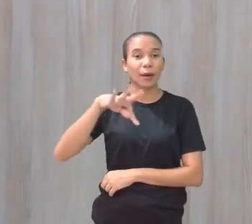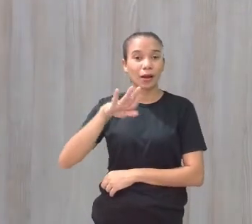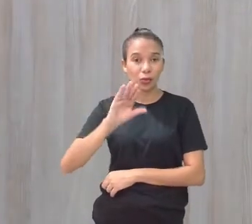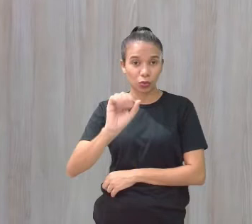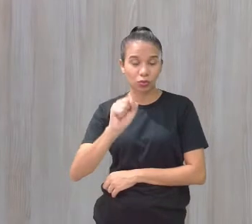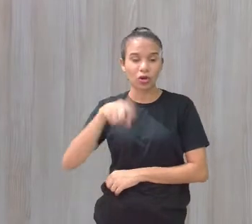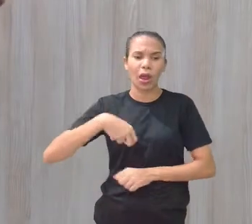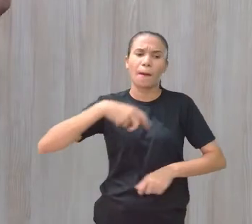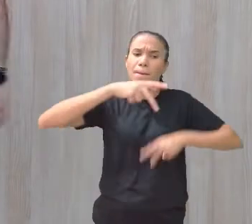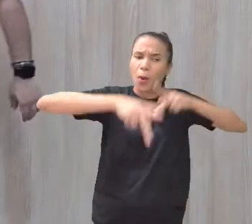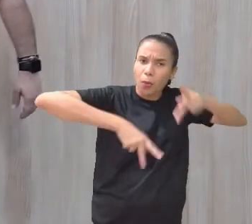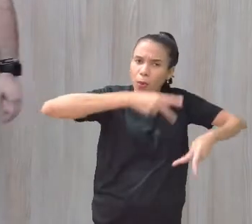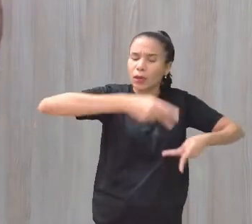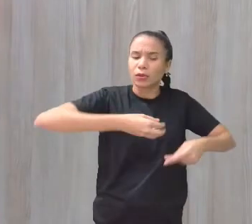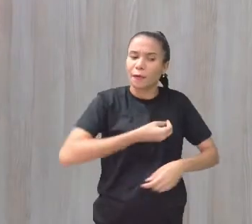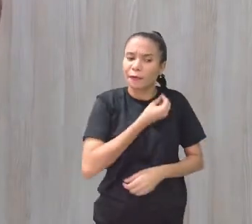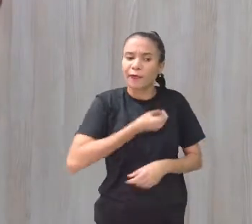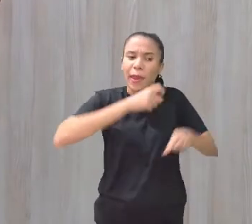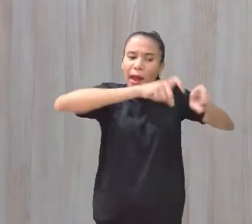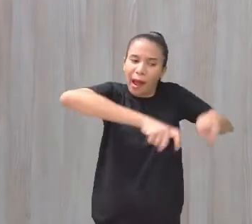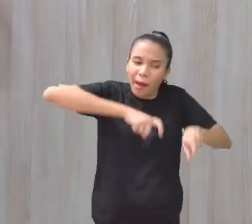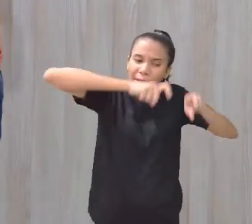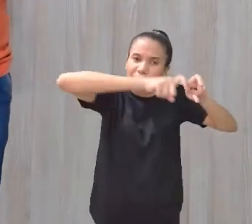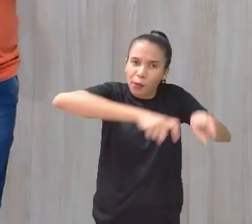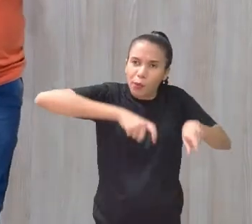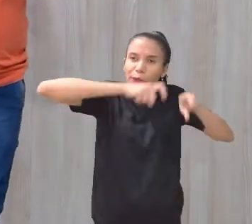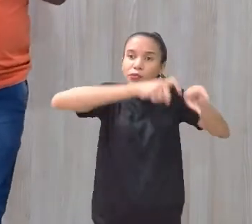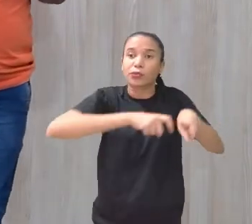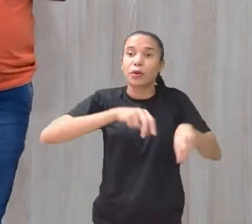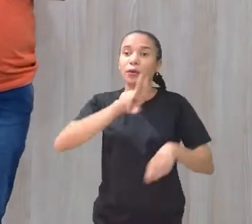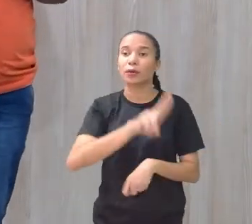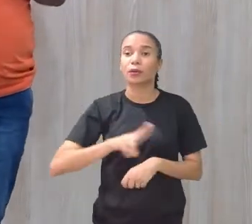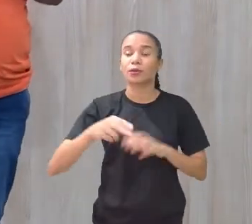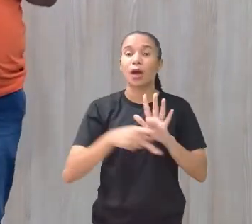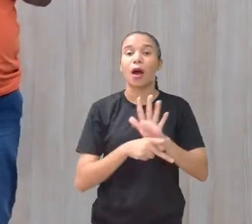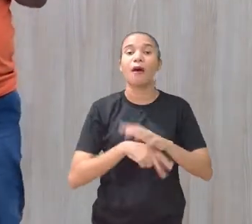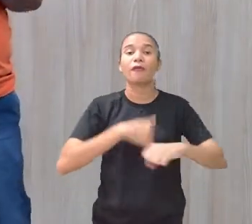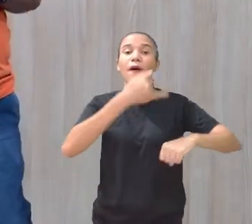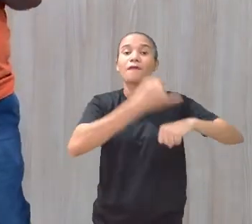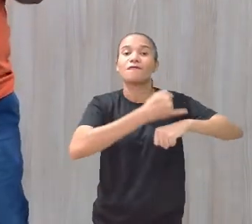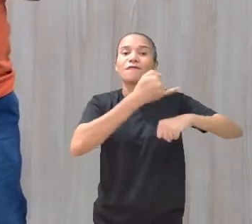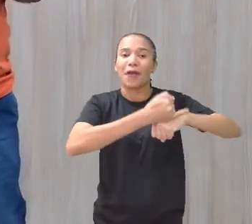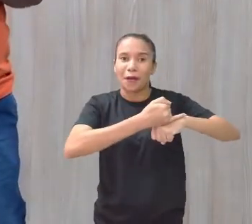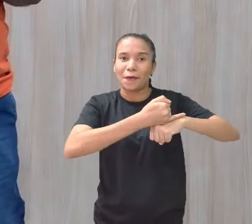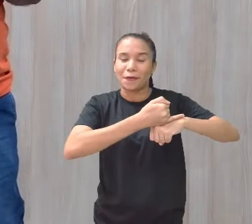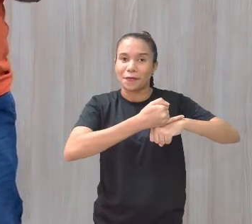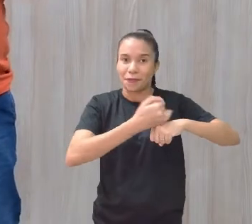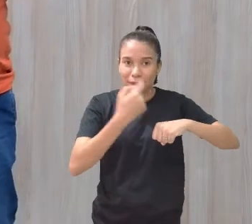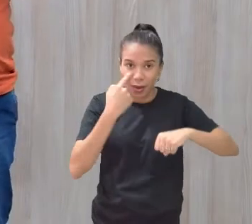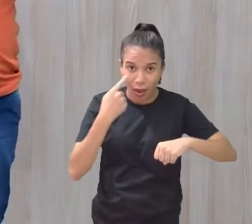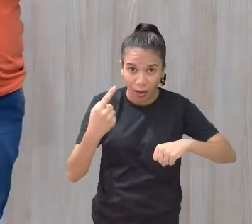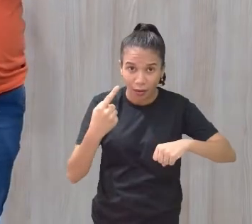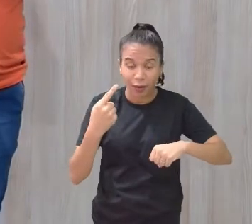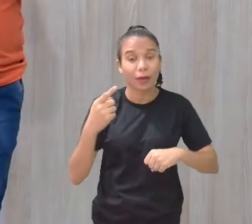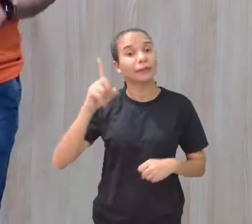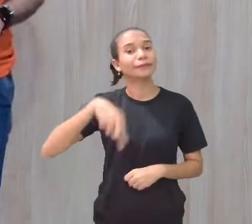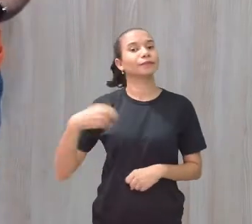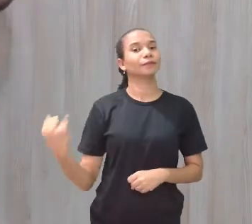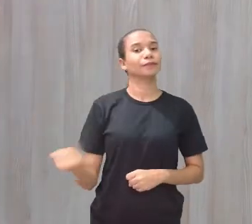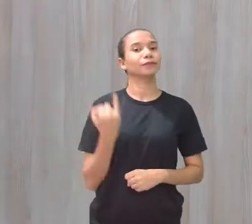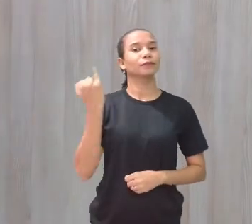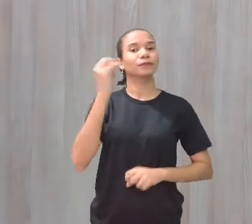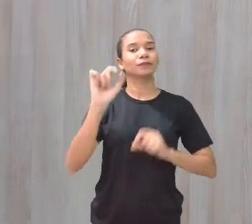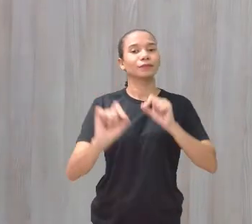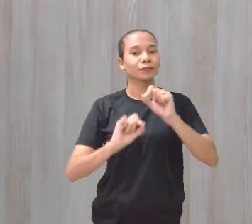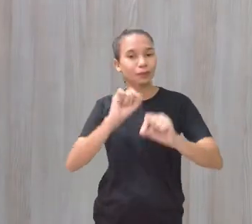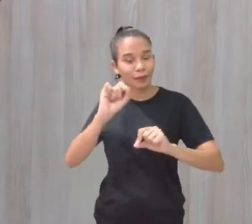povos agricultores que dominavam a técnica de produção do ferro. Gente, uma coisa muito